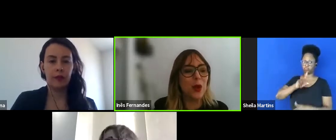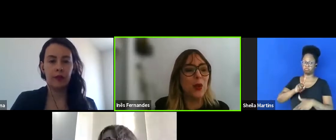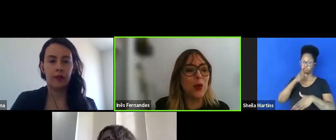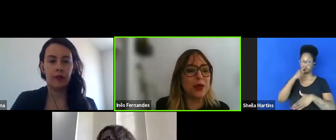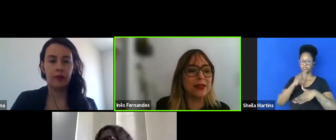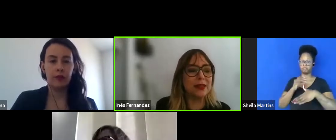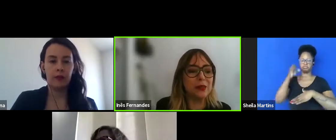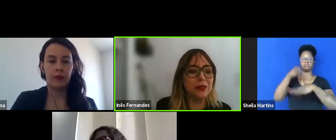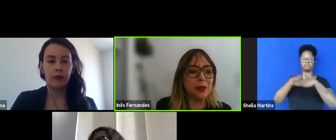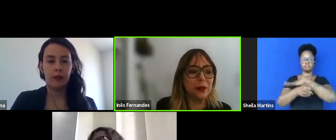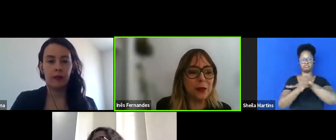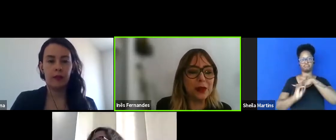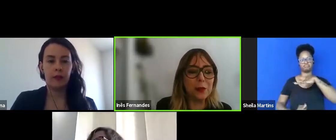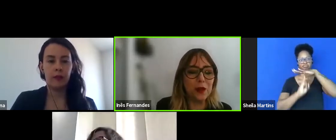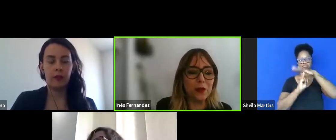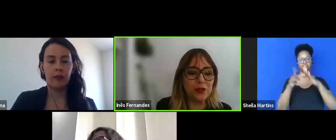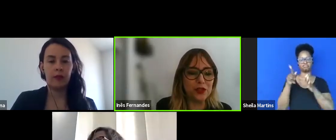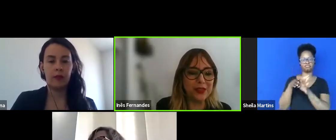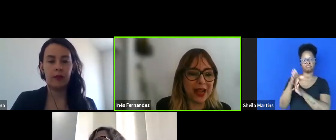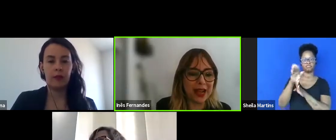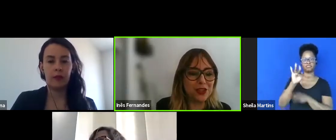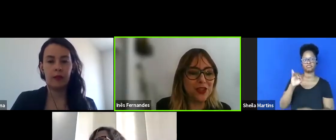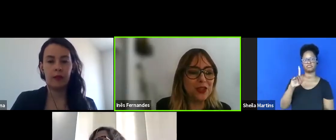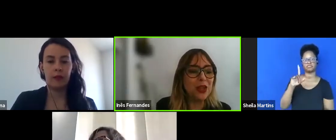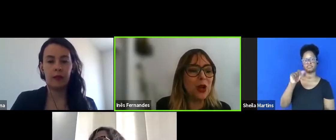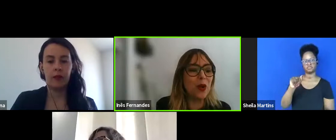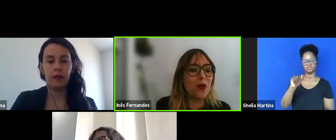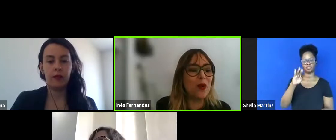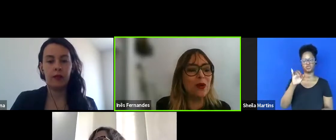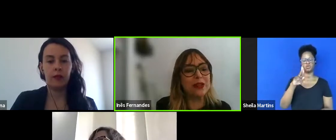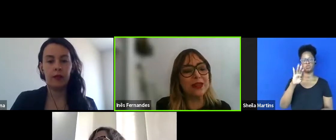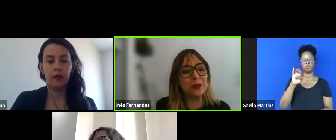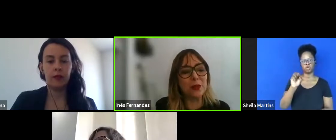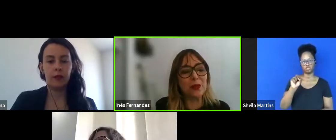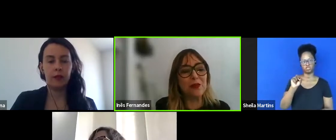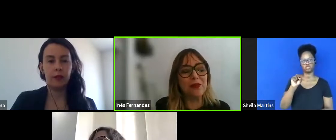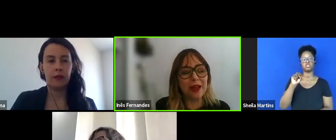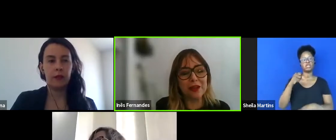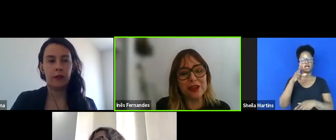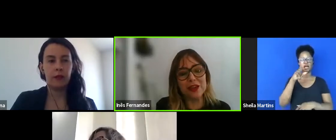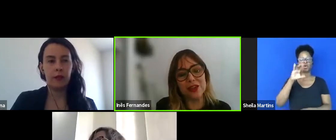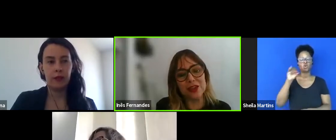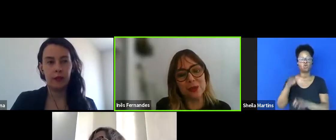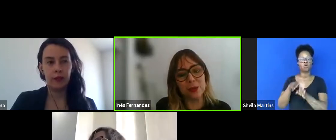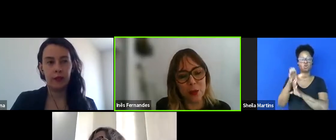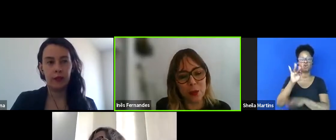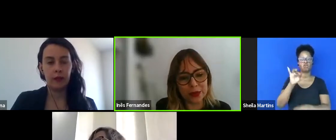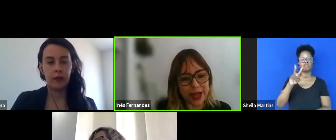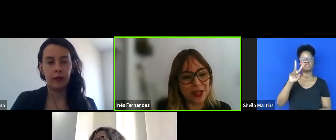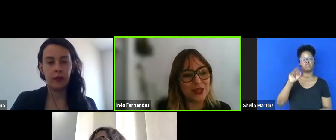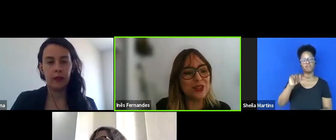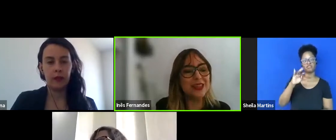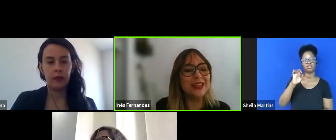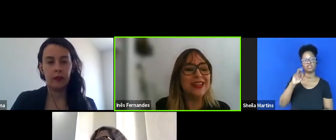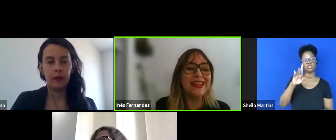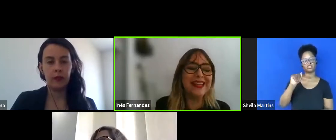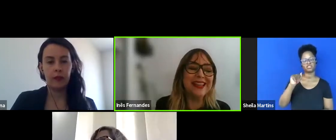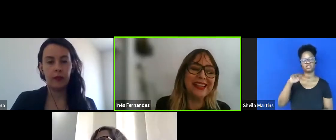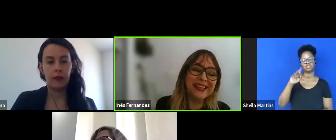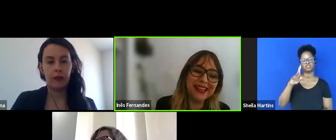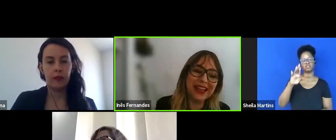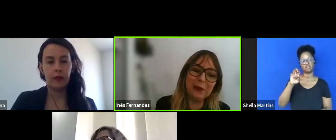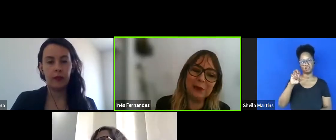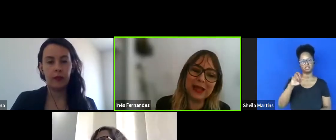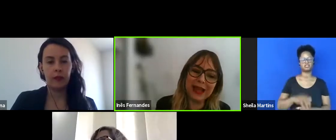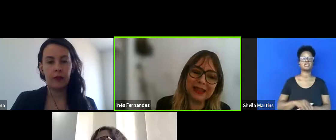institucionalizados. Orientadora Fabiola Boff de Andrade, co-orientador Flávia Cristina Drummond Andrade